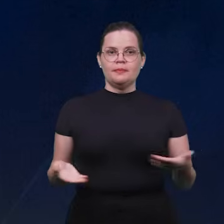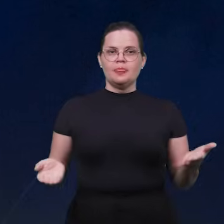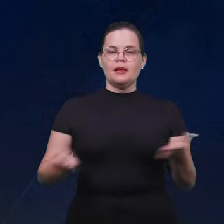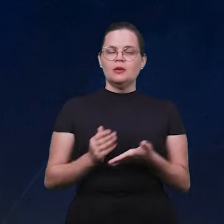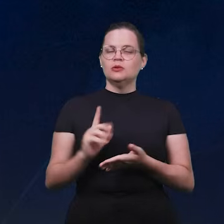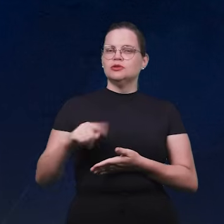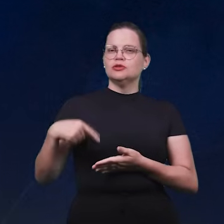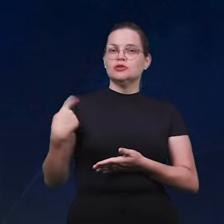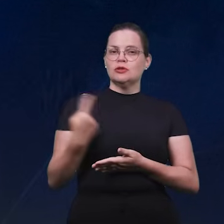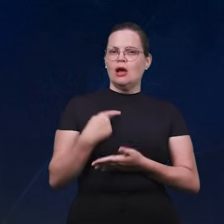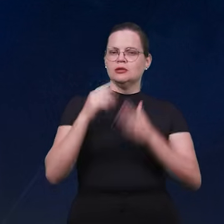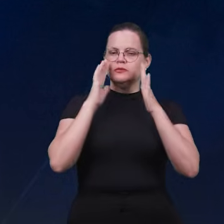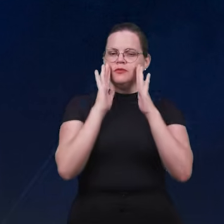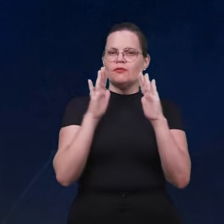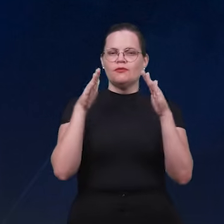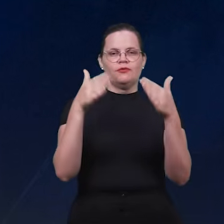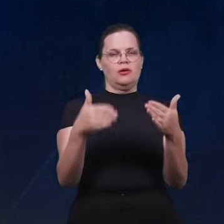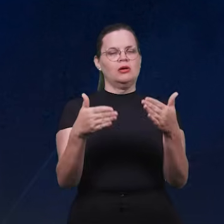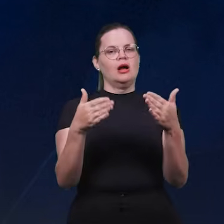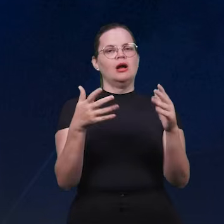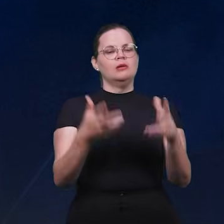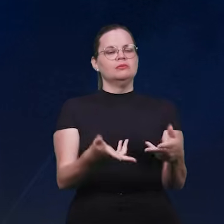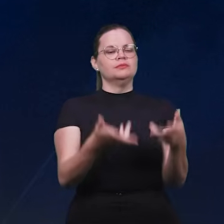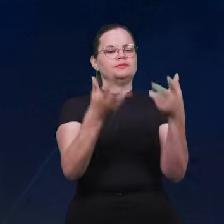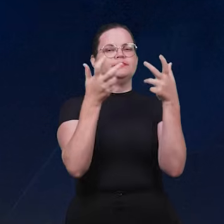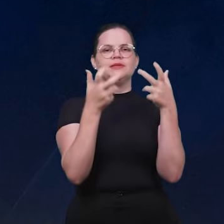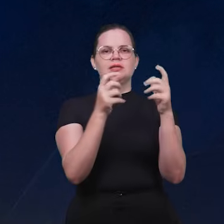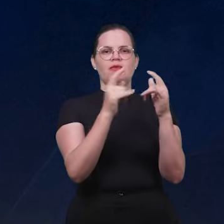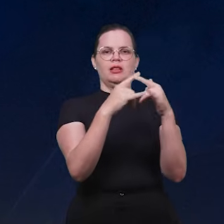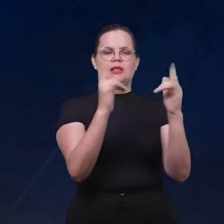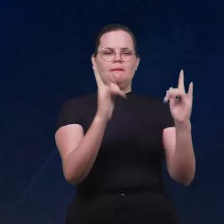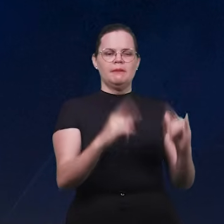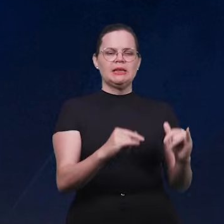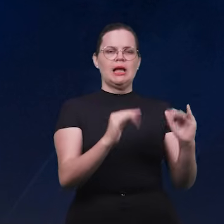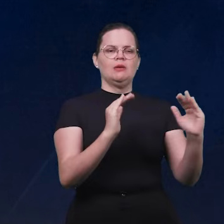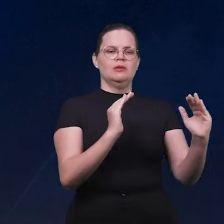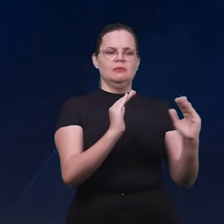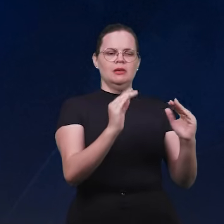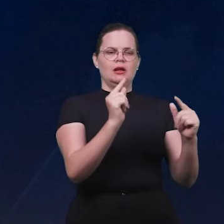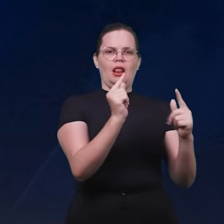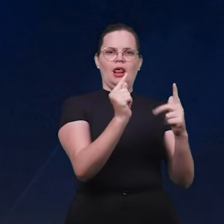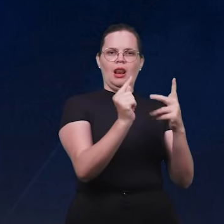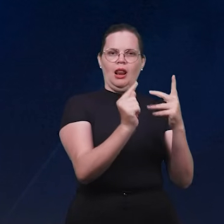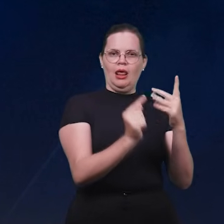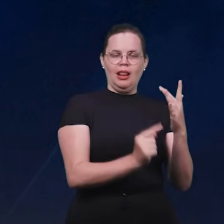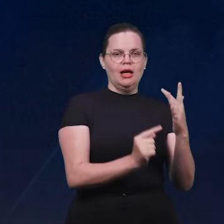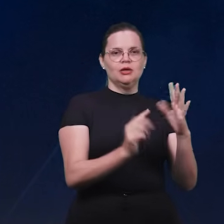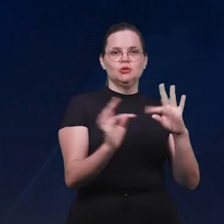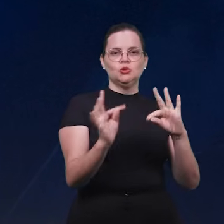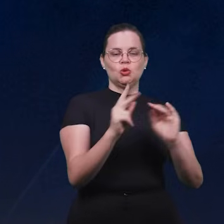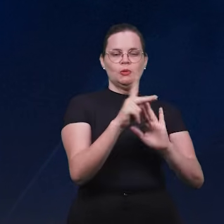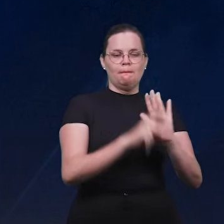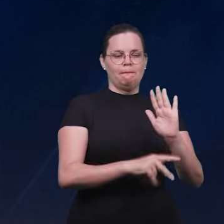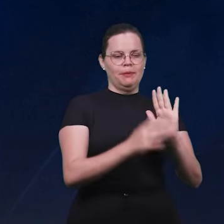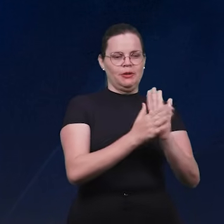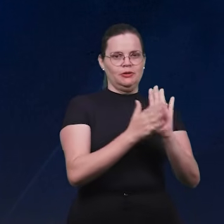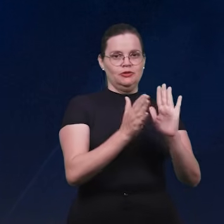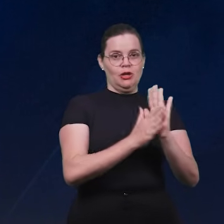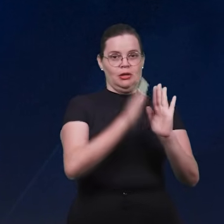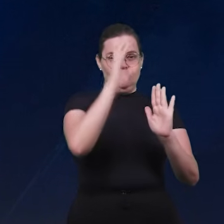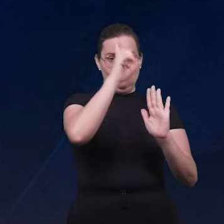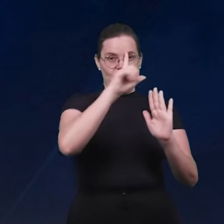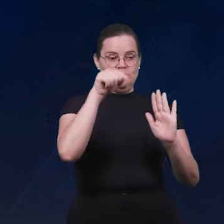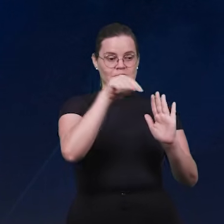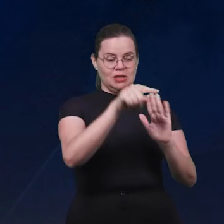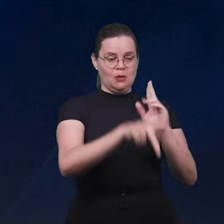voltada a nós identificarmos a pessoa do Senhor Jesus nesse plano glorioso de Deus para a caminhada